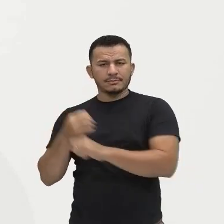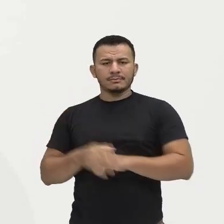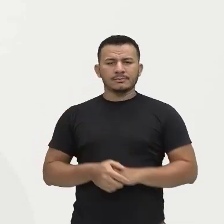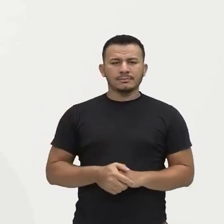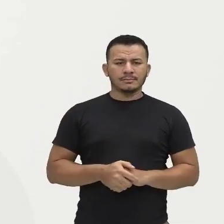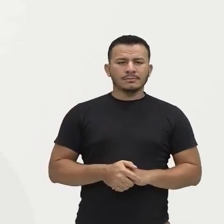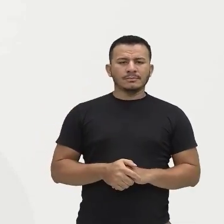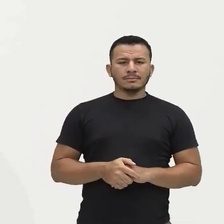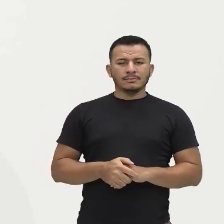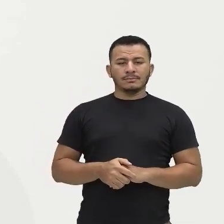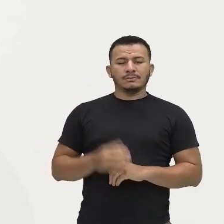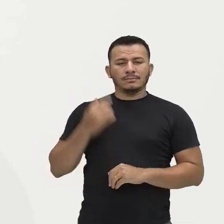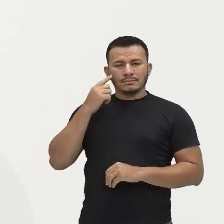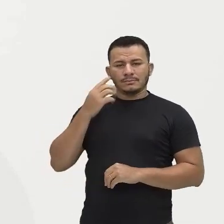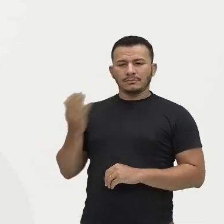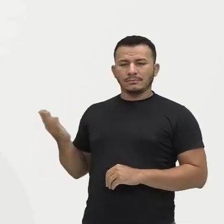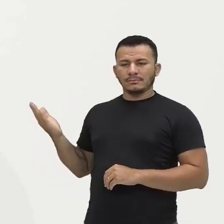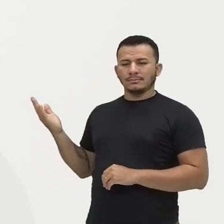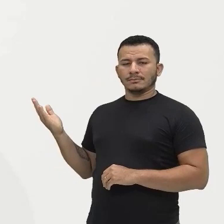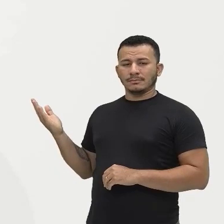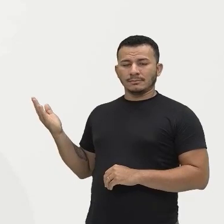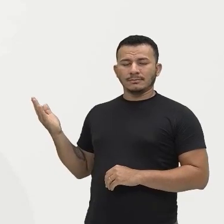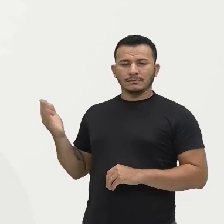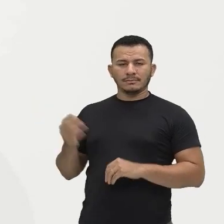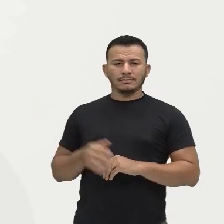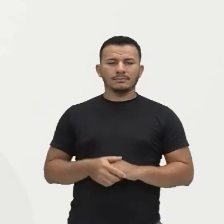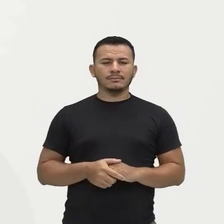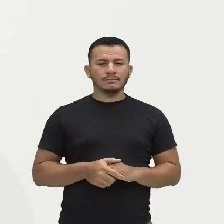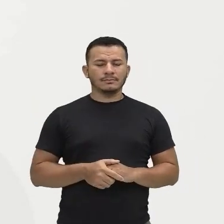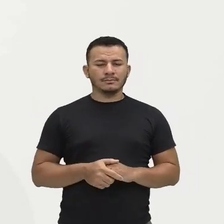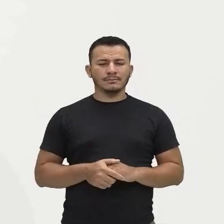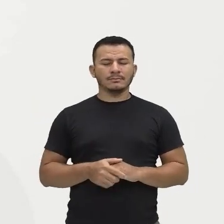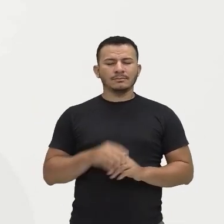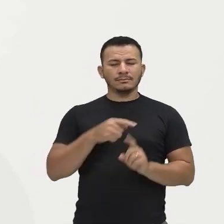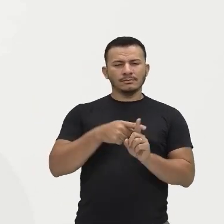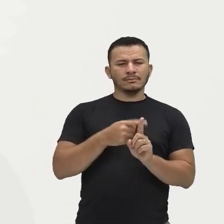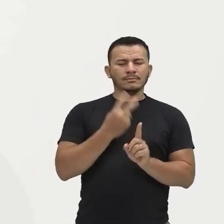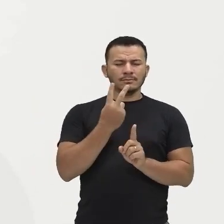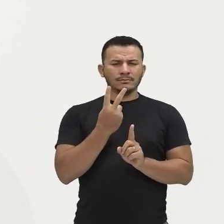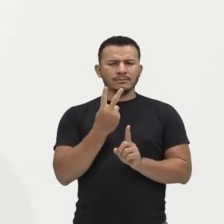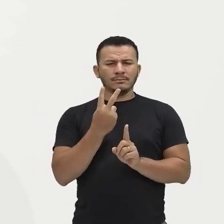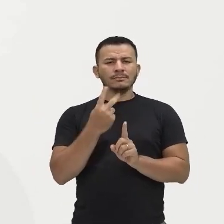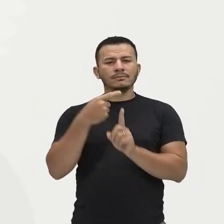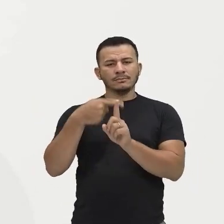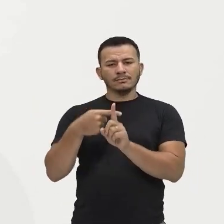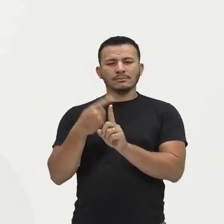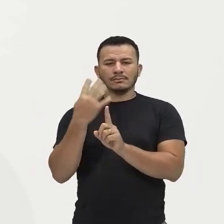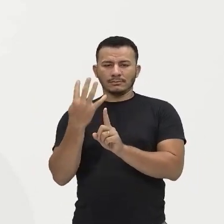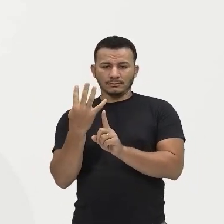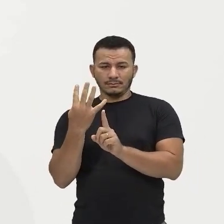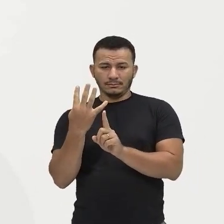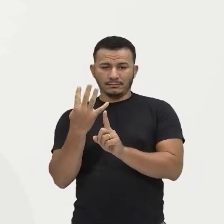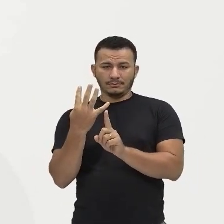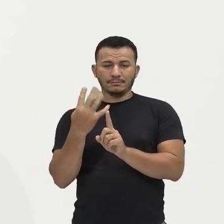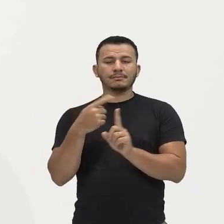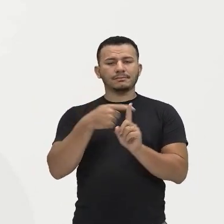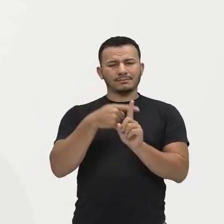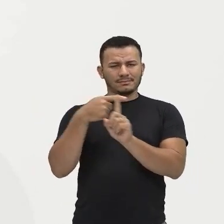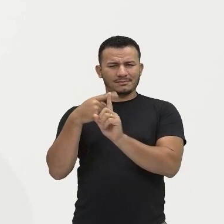que é exatamente esse que vai ficar aqui no meio. Então, ficou mais 2, mais com mais deu